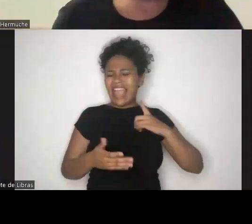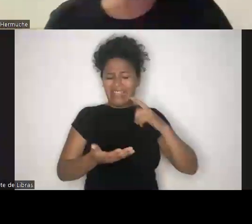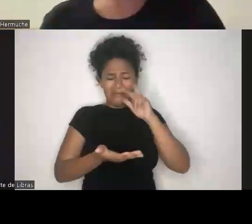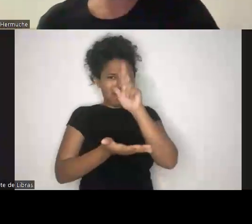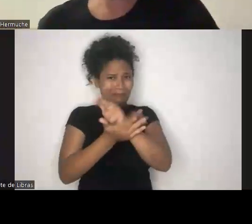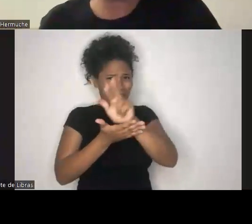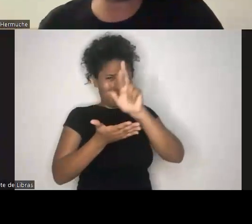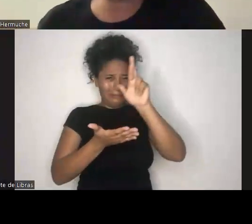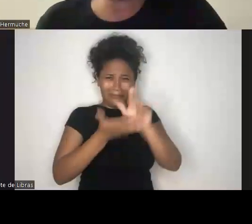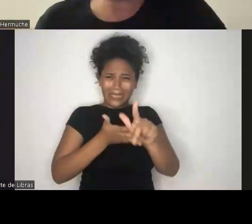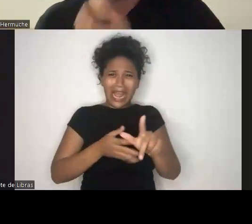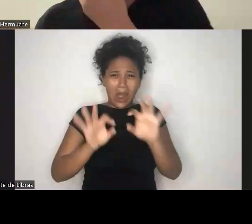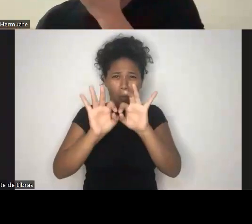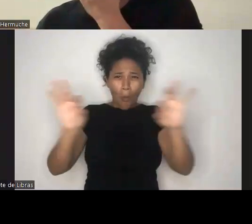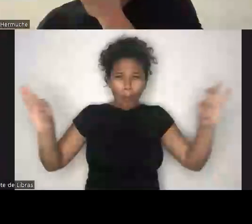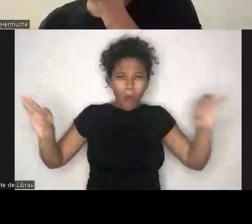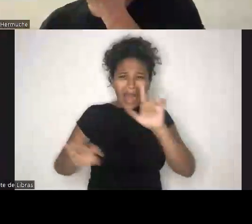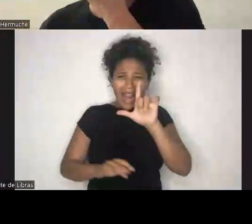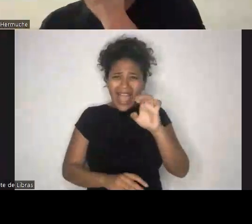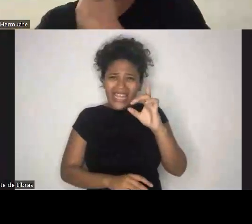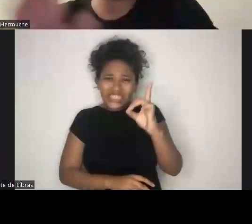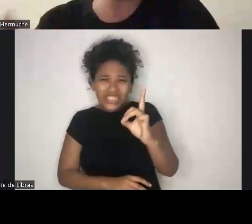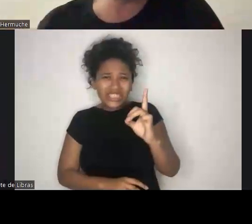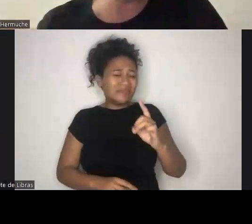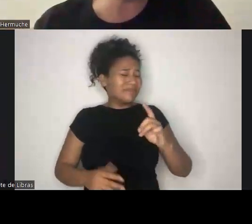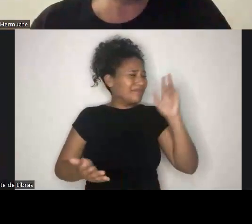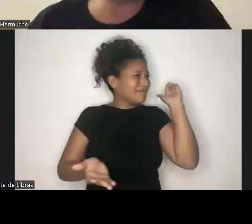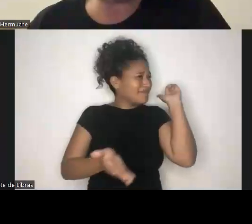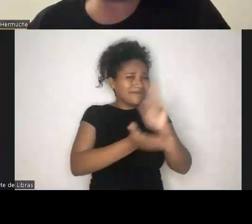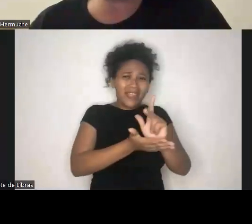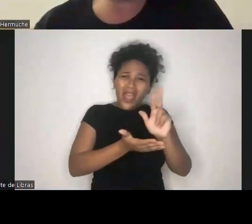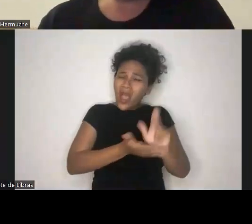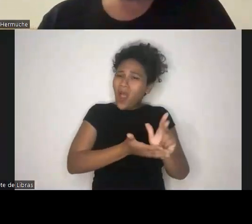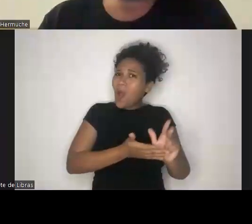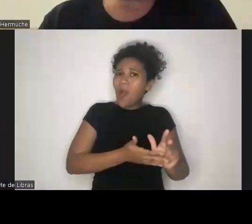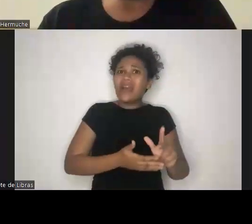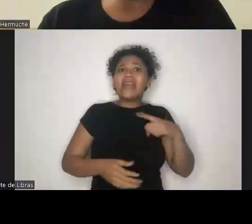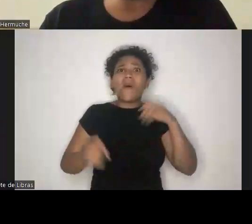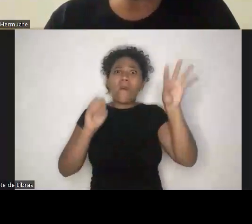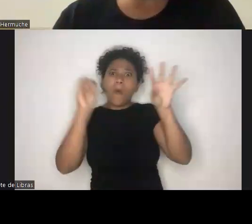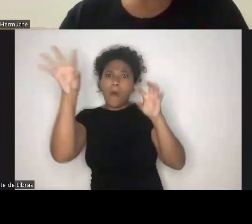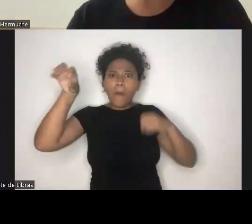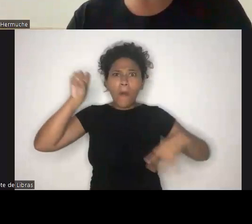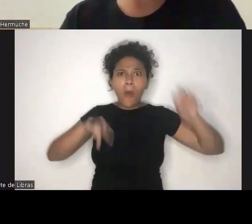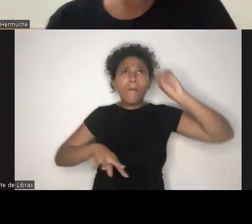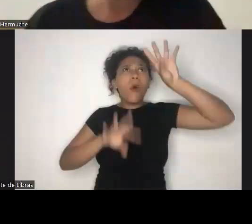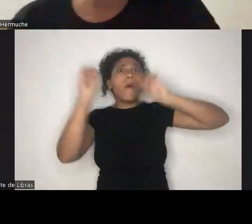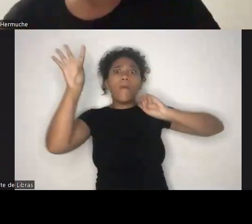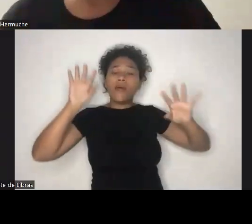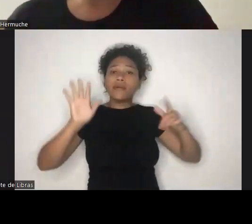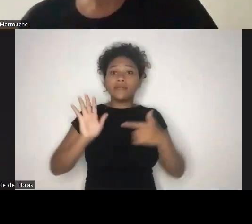turboled LED todos vários tipos de moving light para exemplificar para vocês